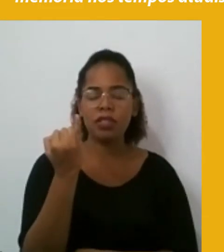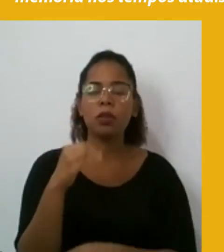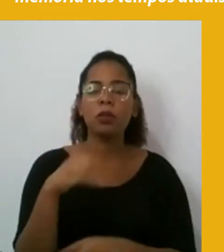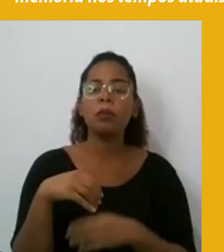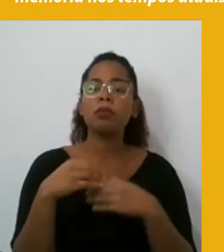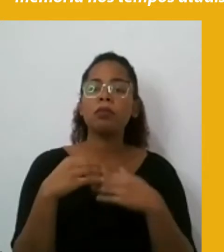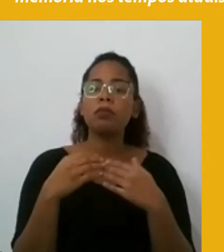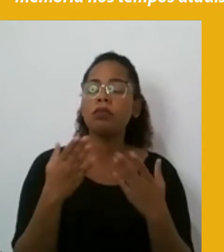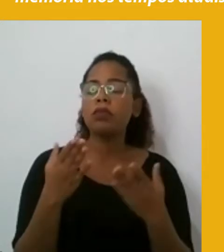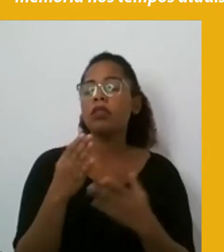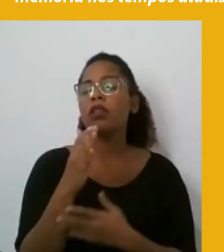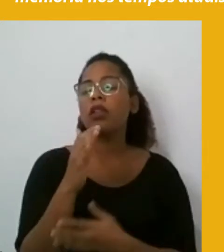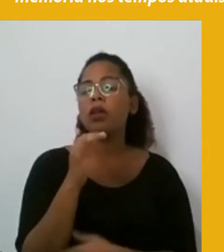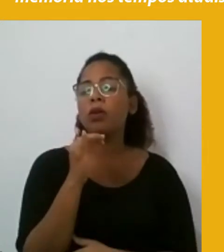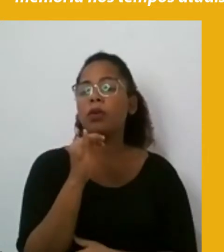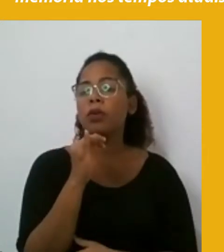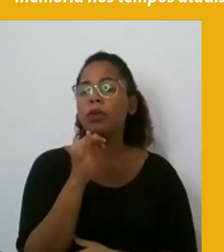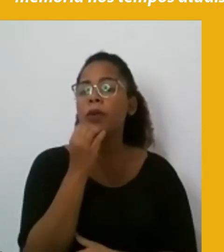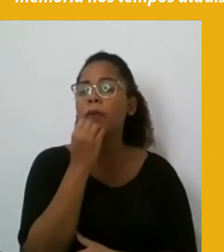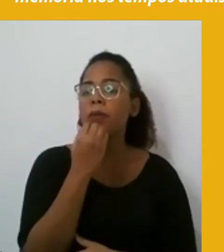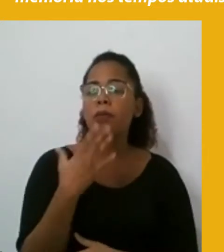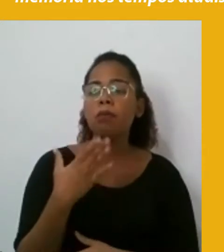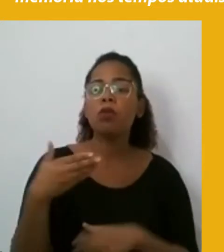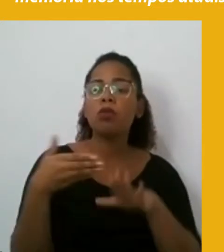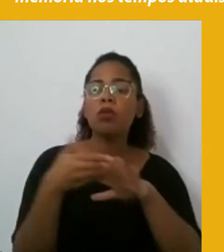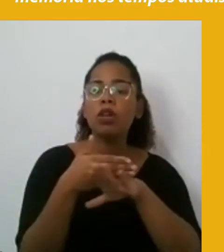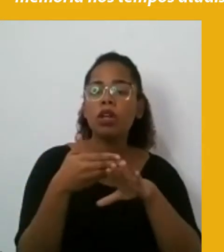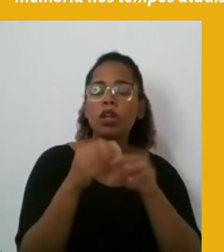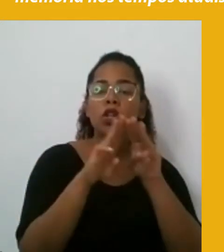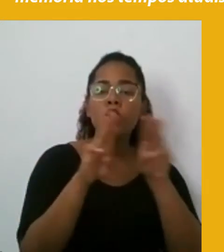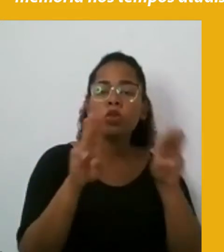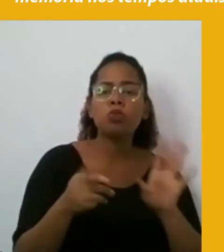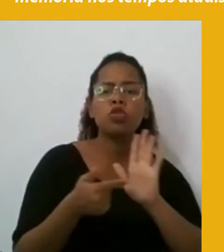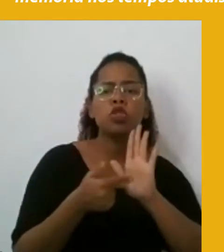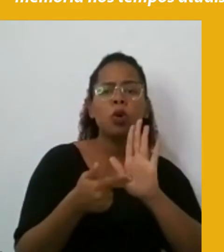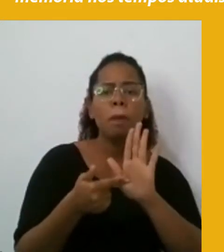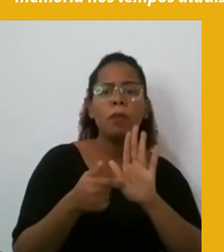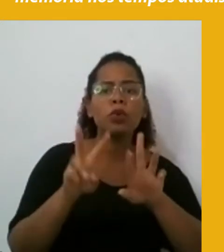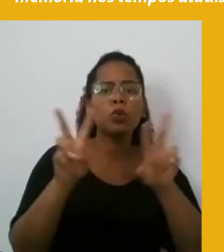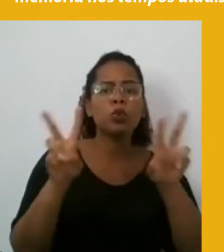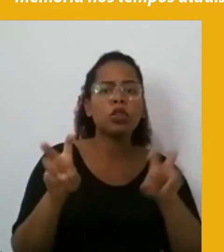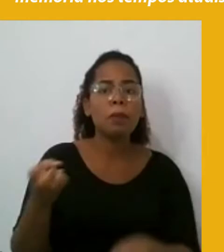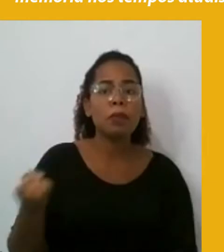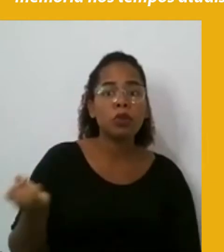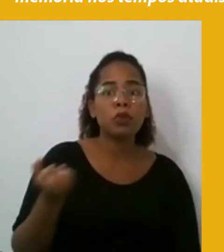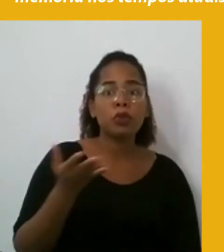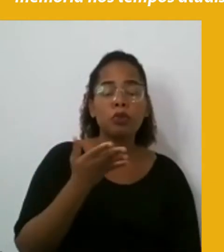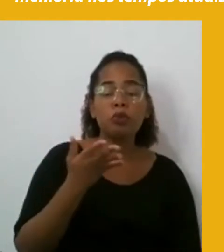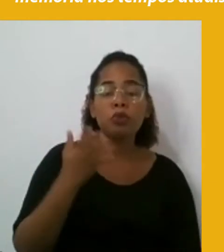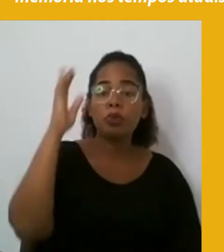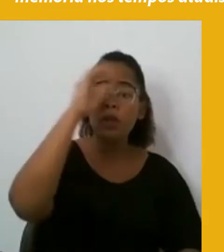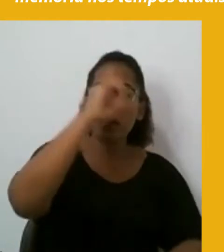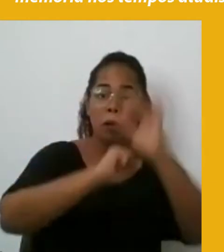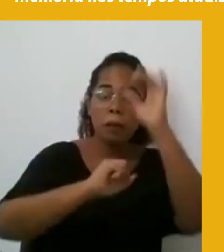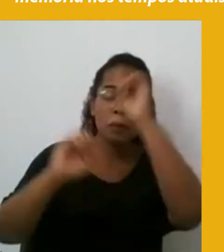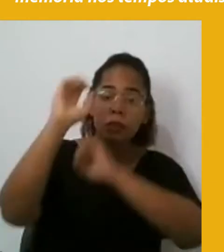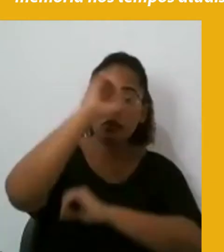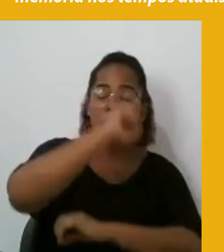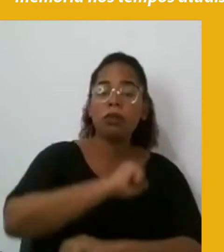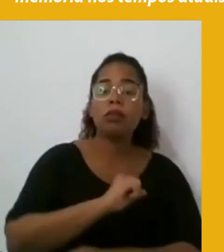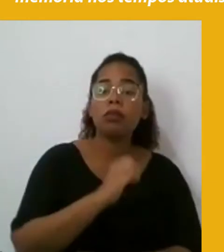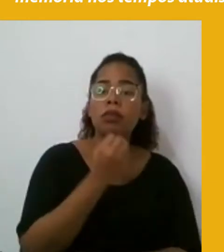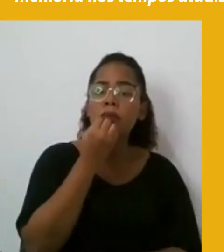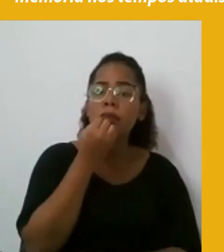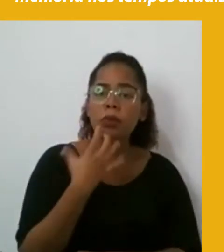espelho, né? Como é bom um museu que te traz uma novidade, que te coloca diante de um outro, né? Como seria bom se a